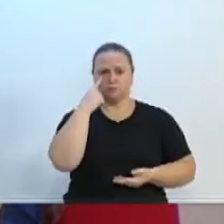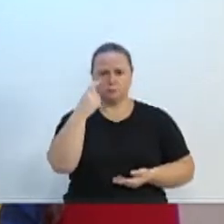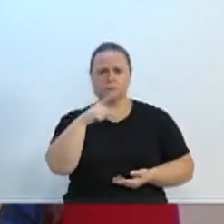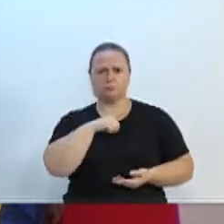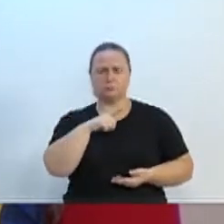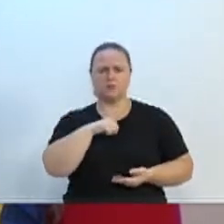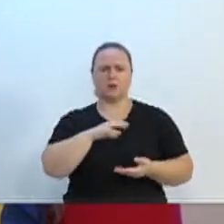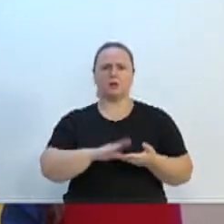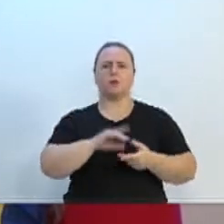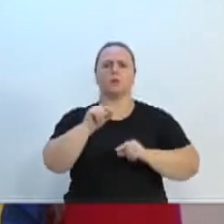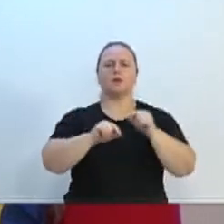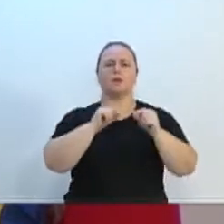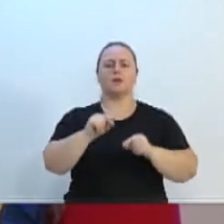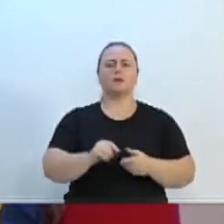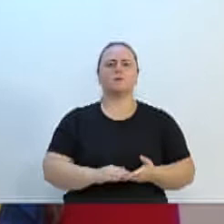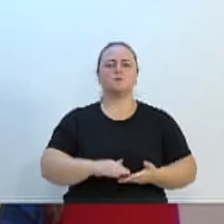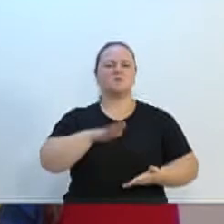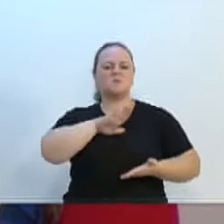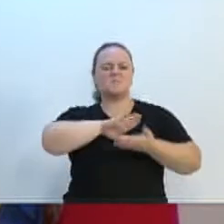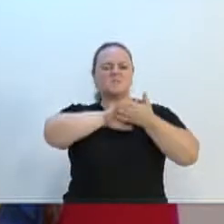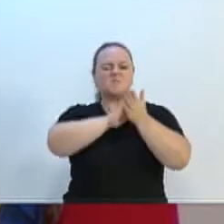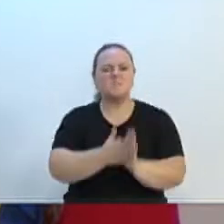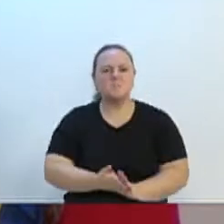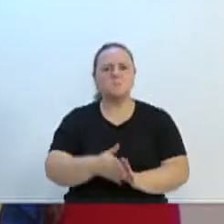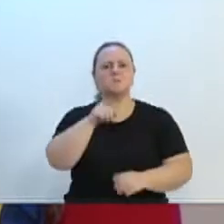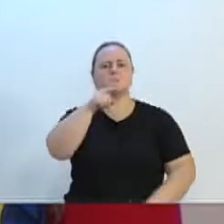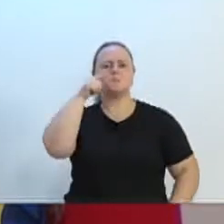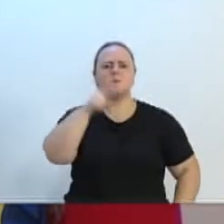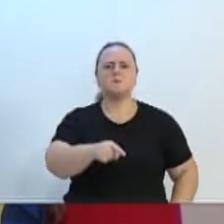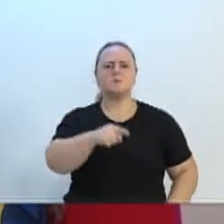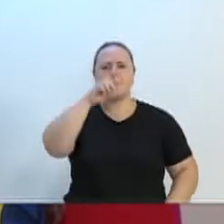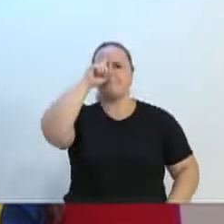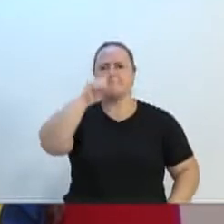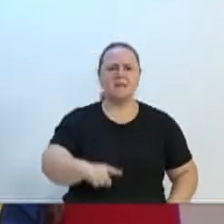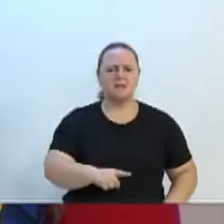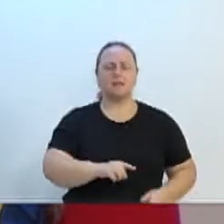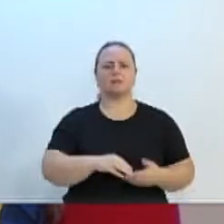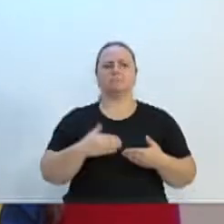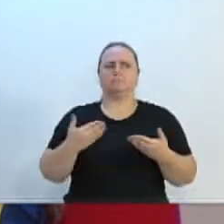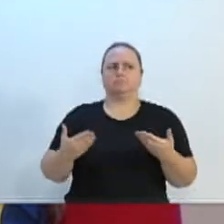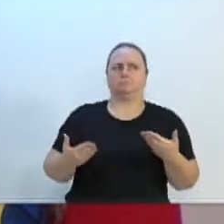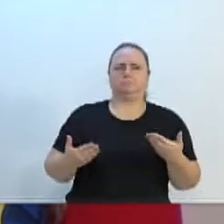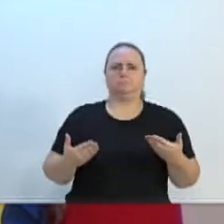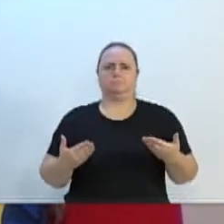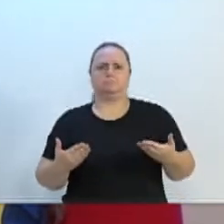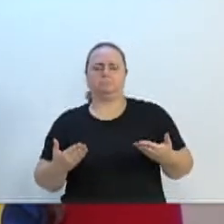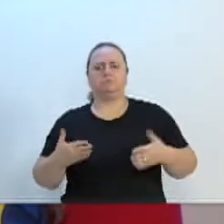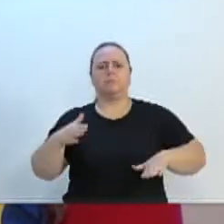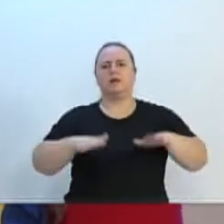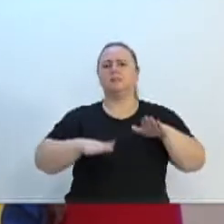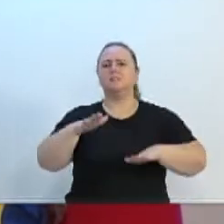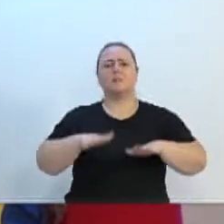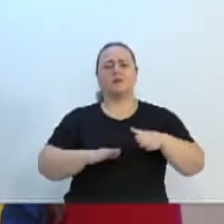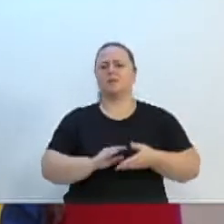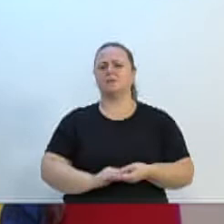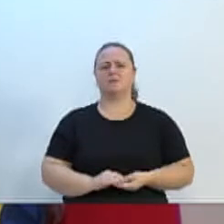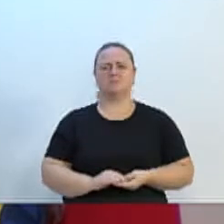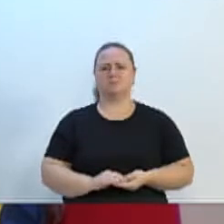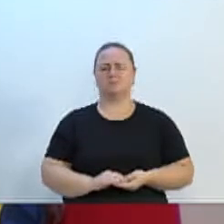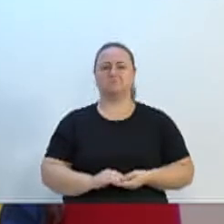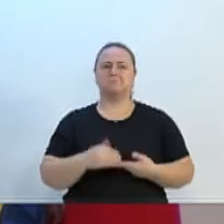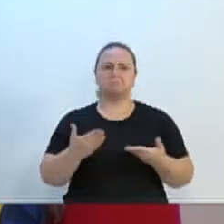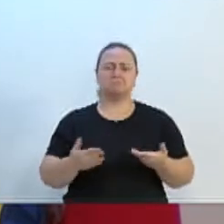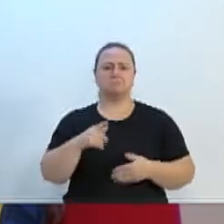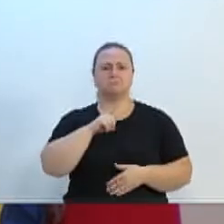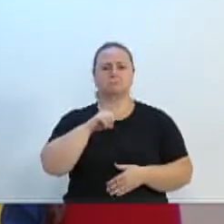de goela abaixo? Empurrar de goela abaixo, muitas vezes, é um entendimento que o parlamentar pode ter no seu direito, de um projeto,